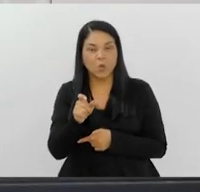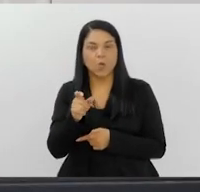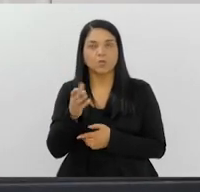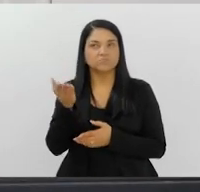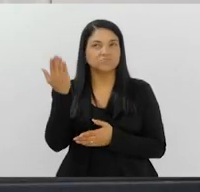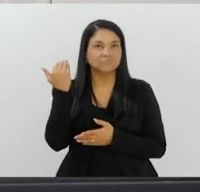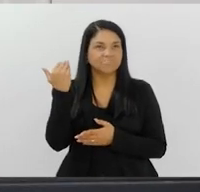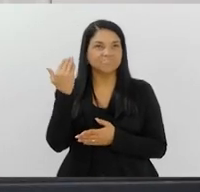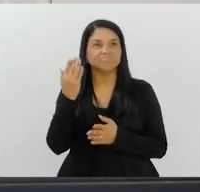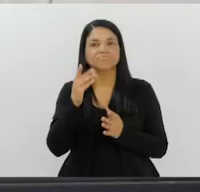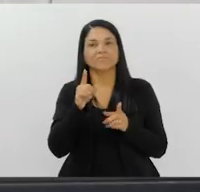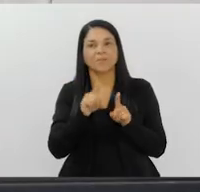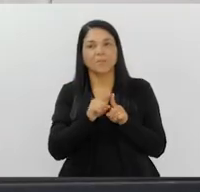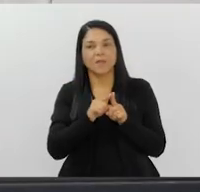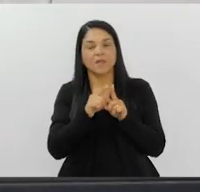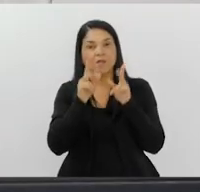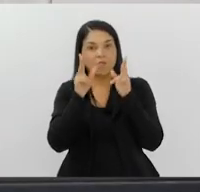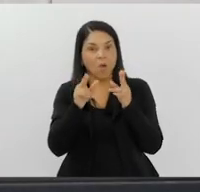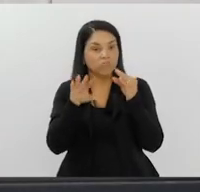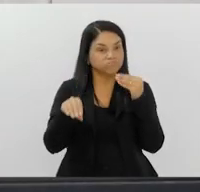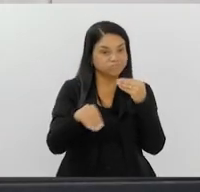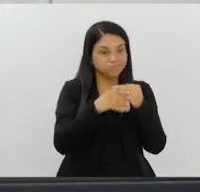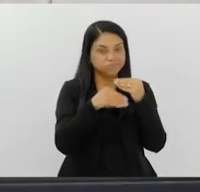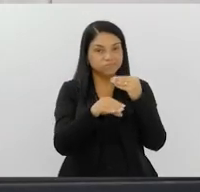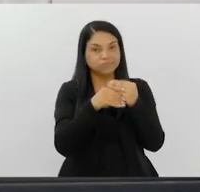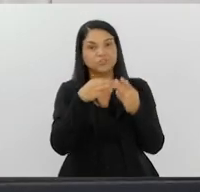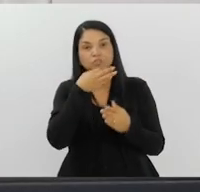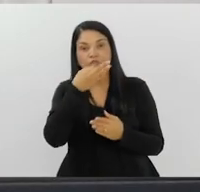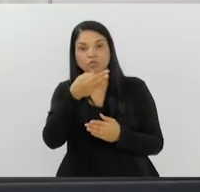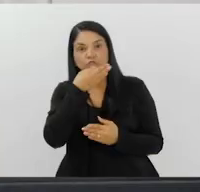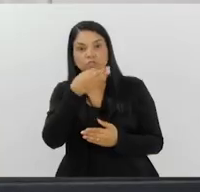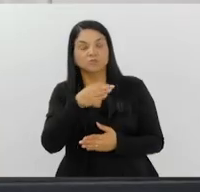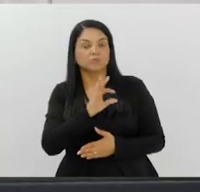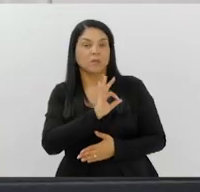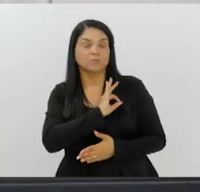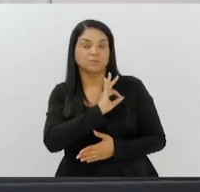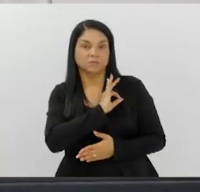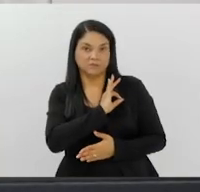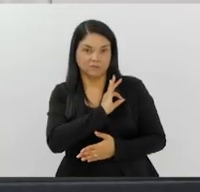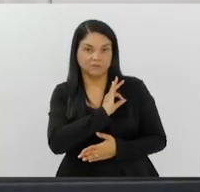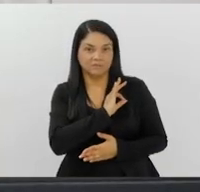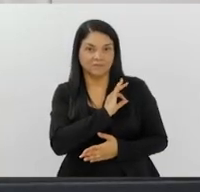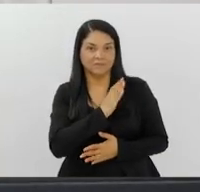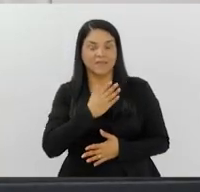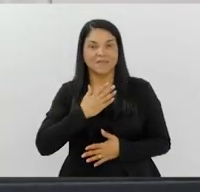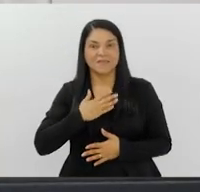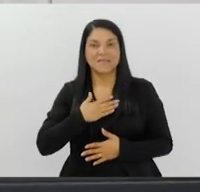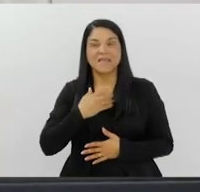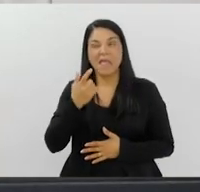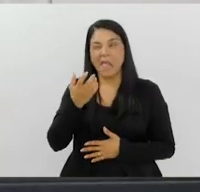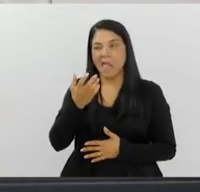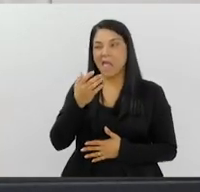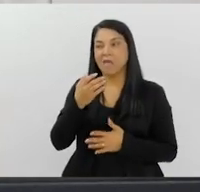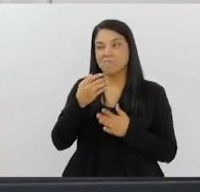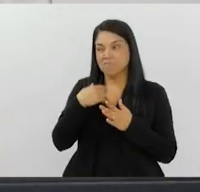nas outras vezes vou dizer não gente incorporou as sugestões da Polícia Militar quero ver os meus